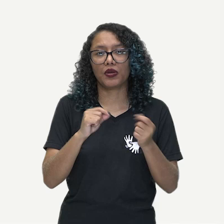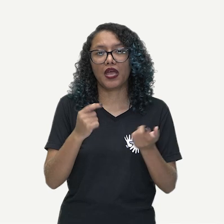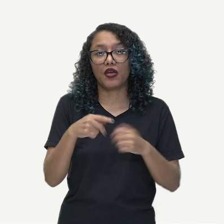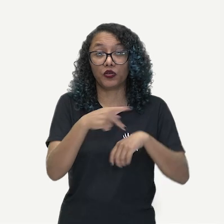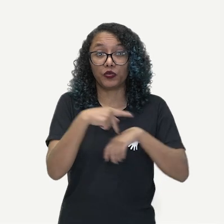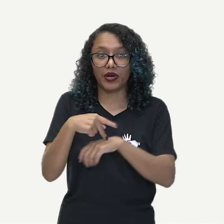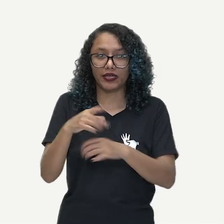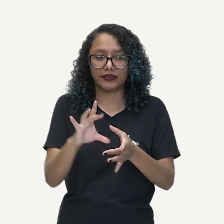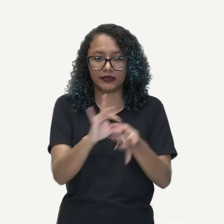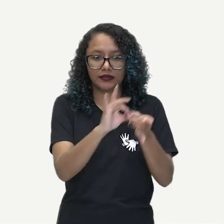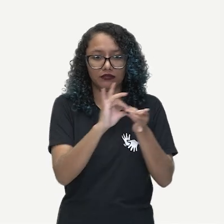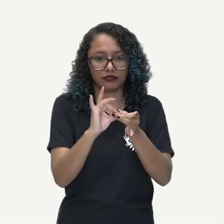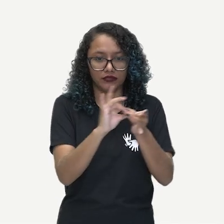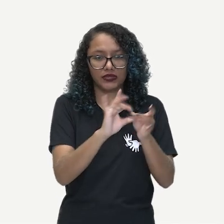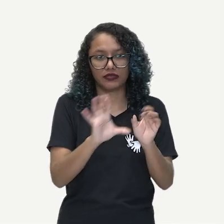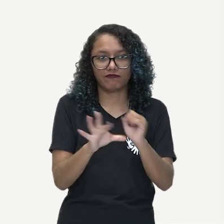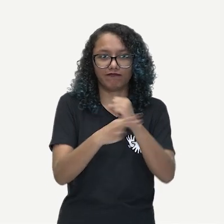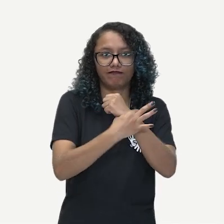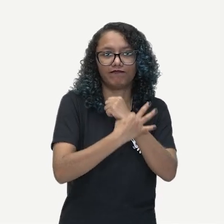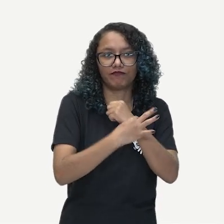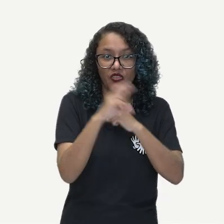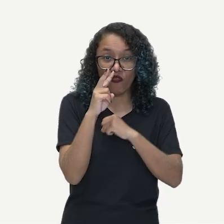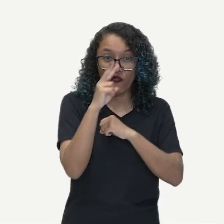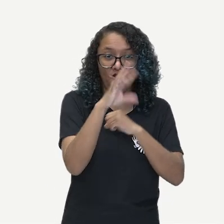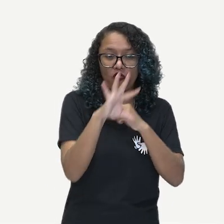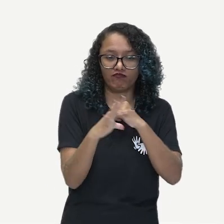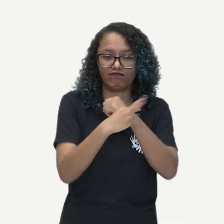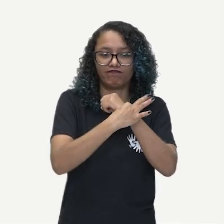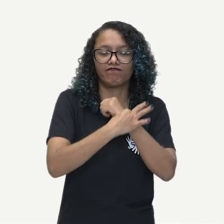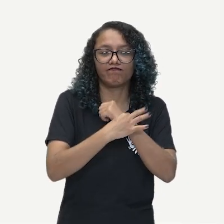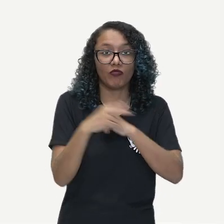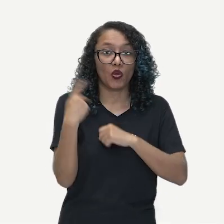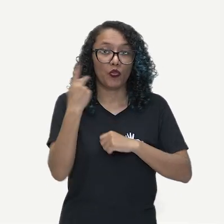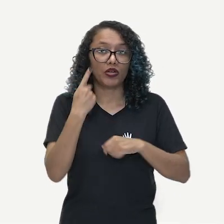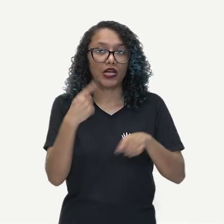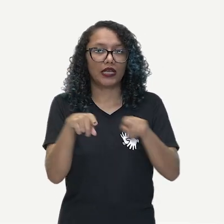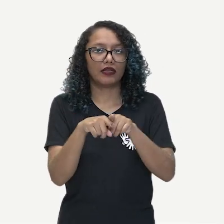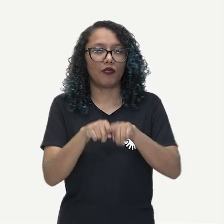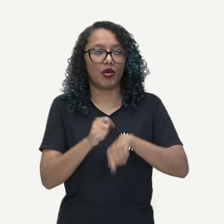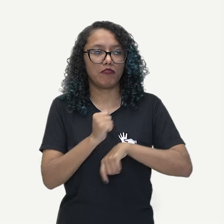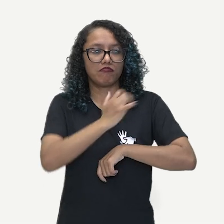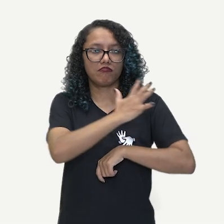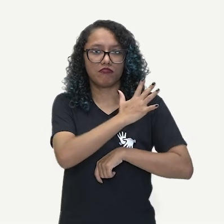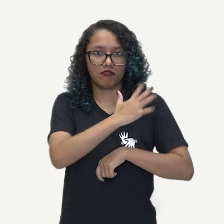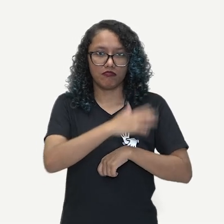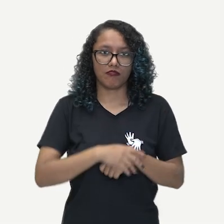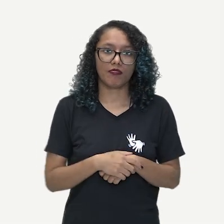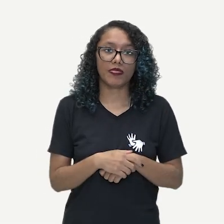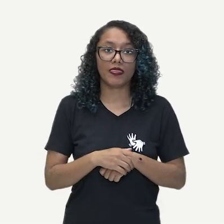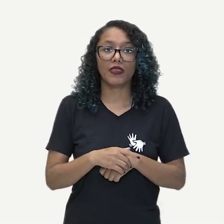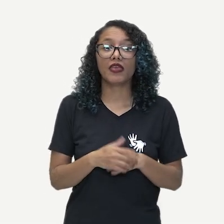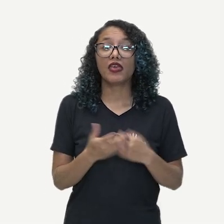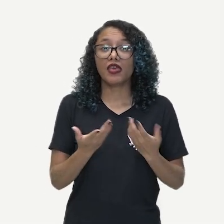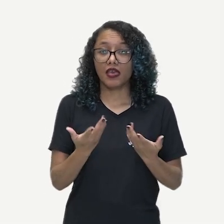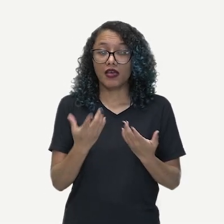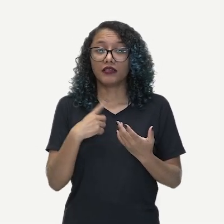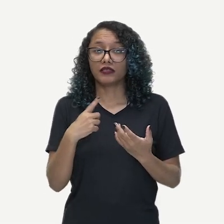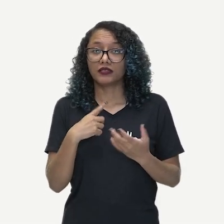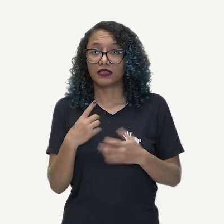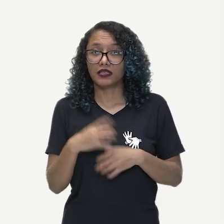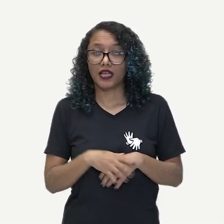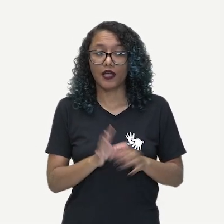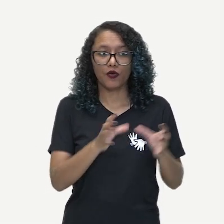para fortalecer sua posição política e militar. E as nações vão se dividir em duas